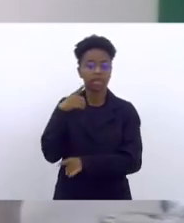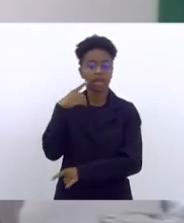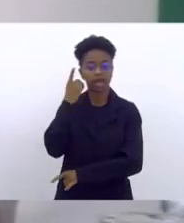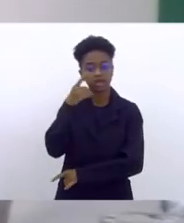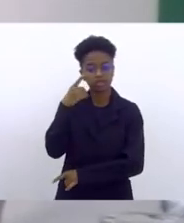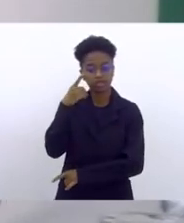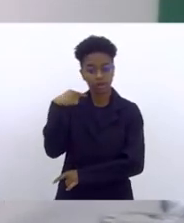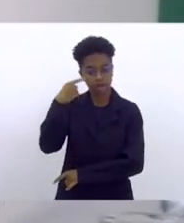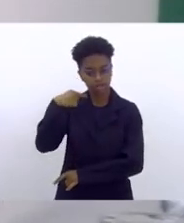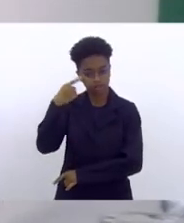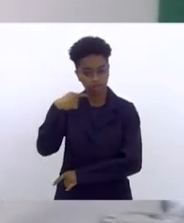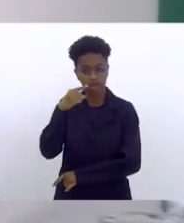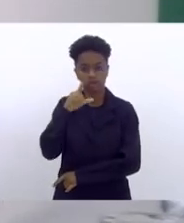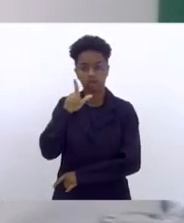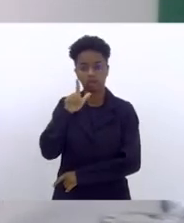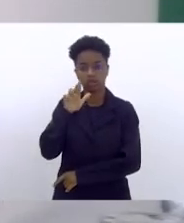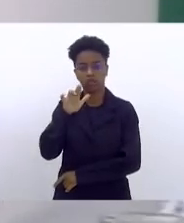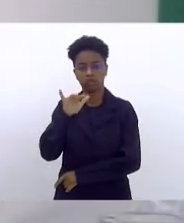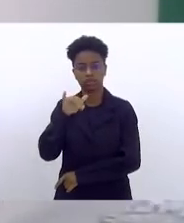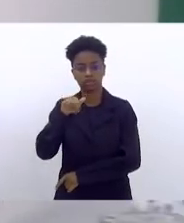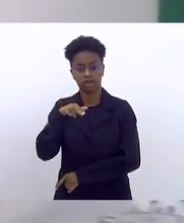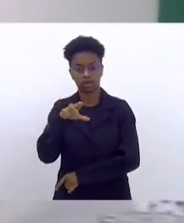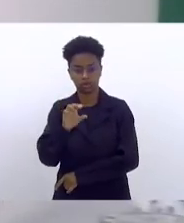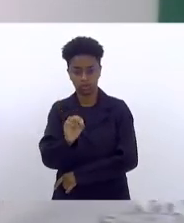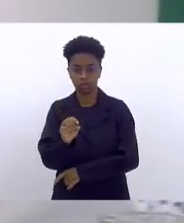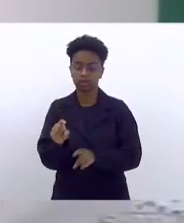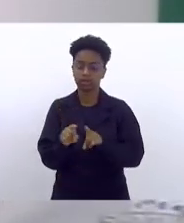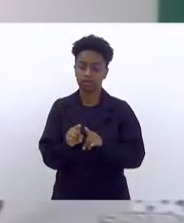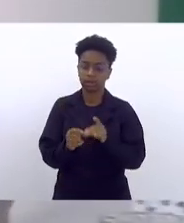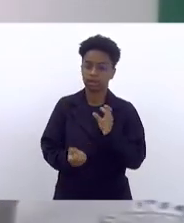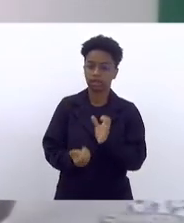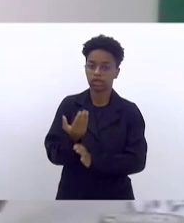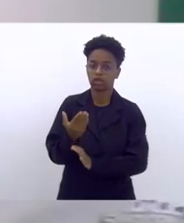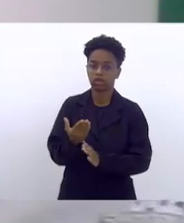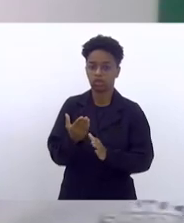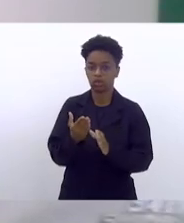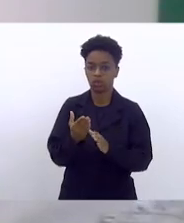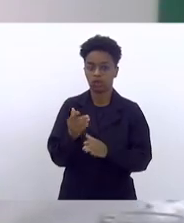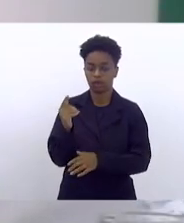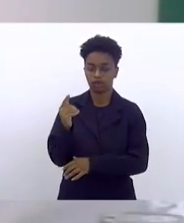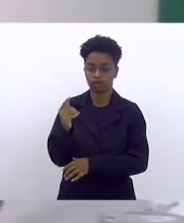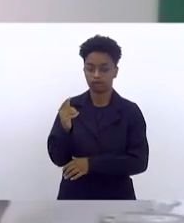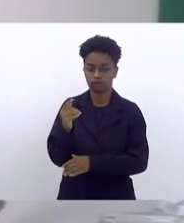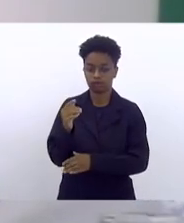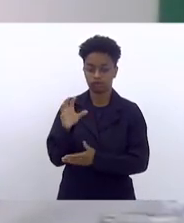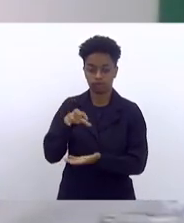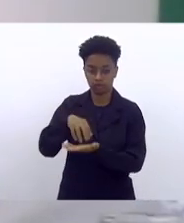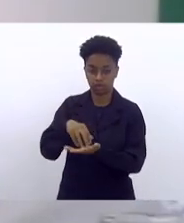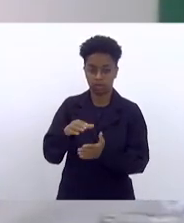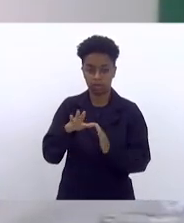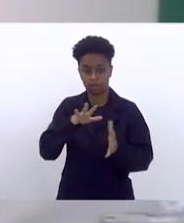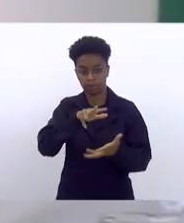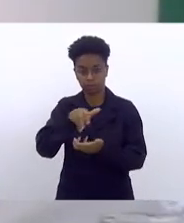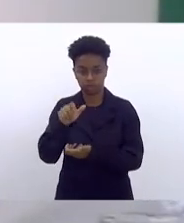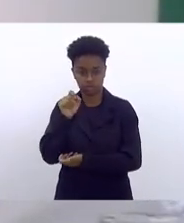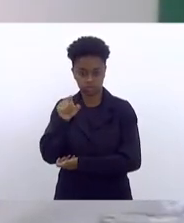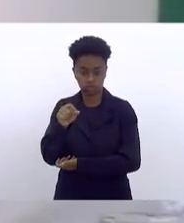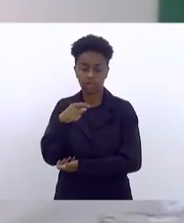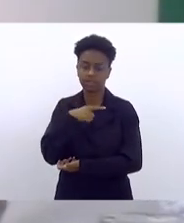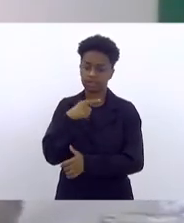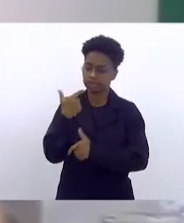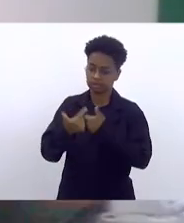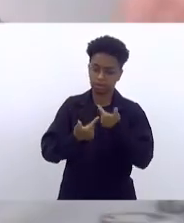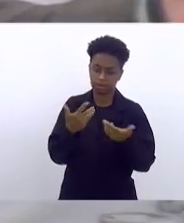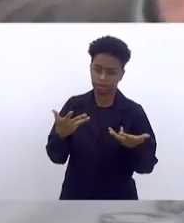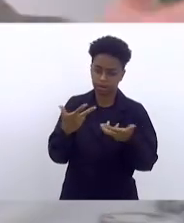Luciano que é um dos mentores desse Fundação Mundo Azul que trabalha com crianças tem um filho autista tem vários trabalhos